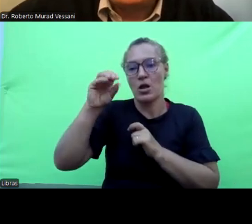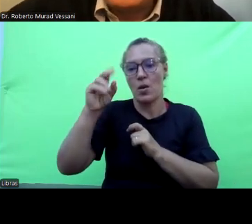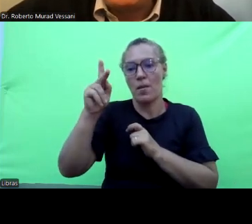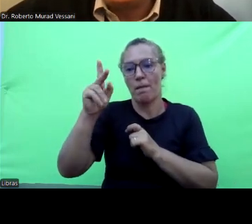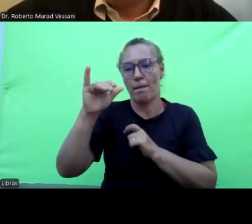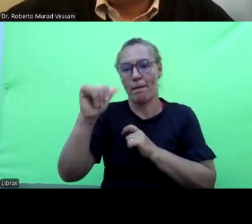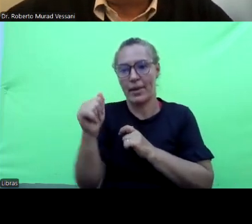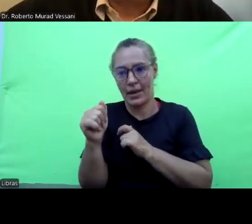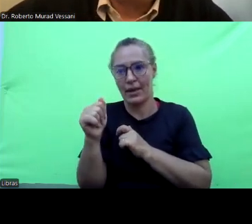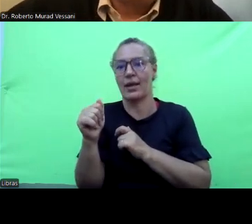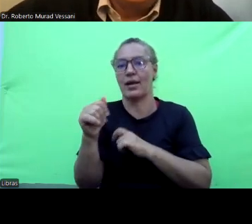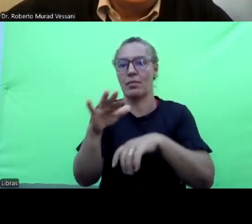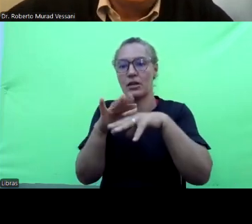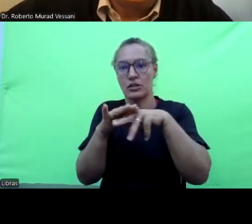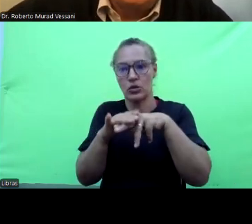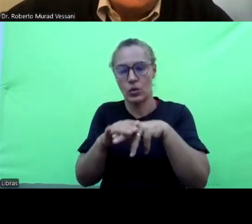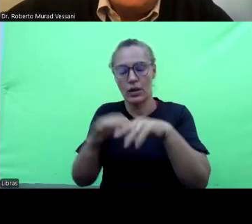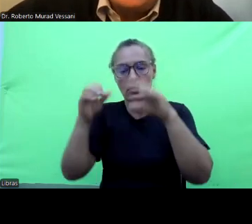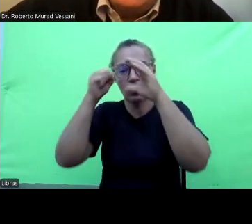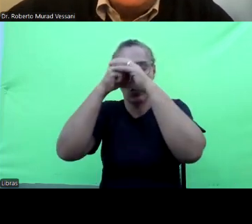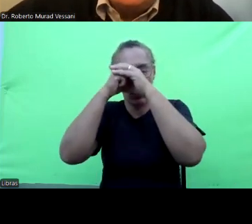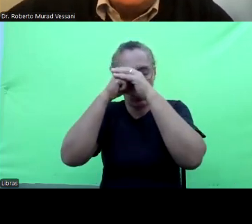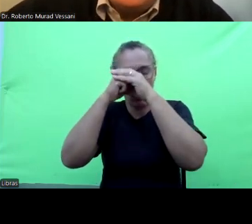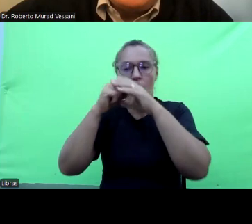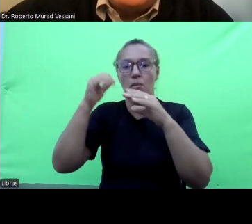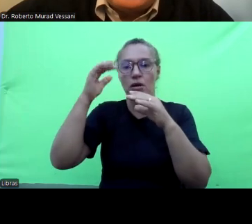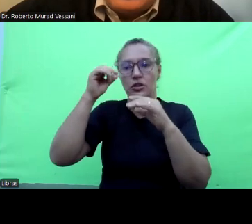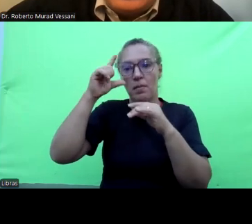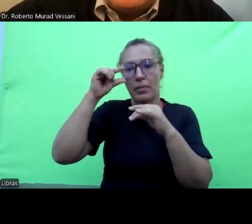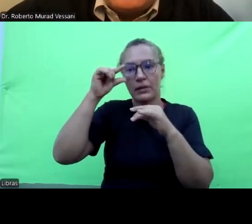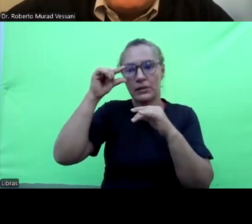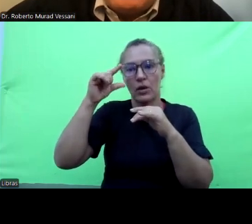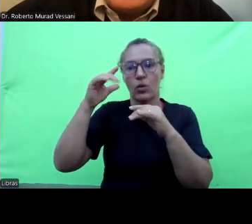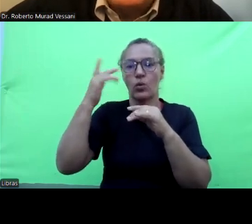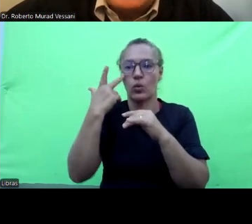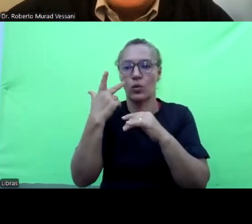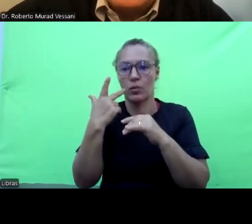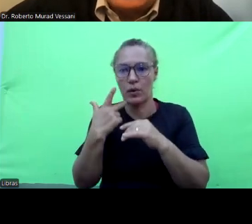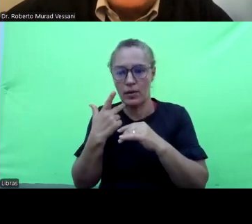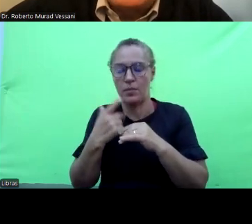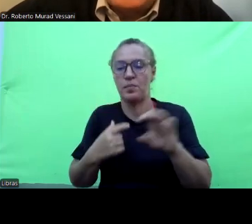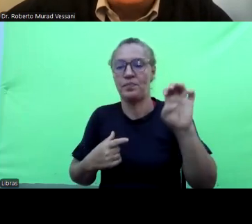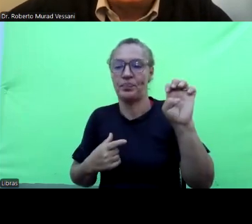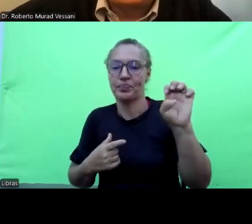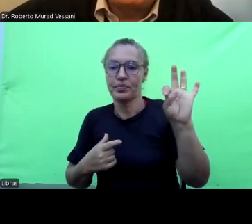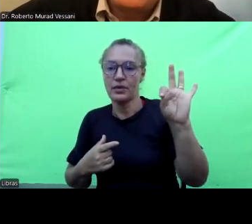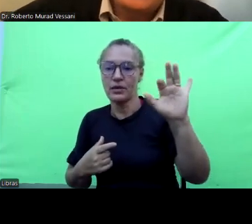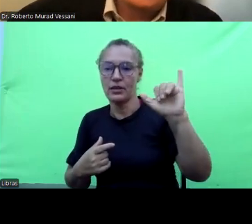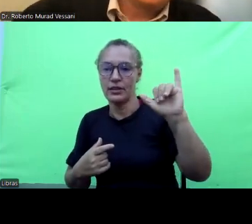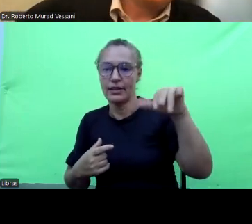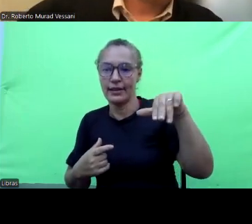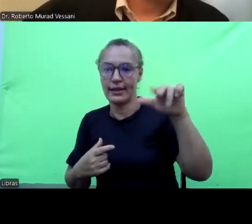em especial no glaucoma de pressão normal. A etnia tem um impacto nessa história também, então os